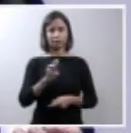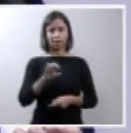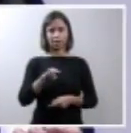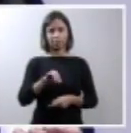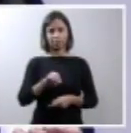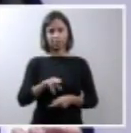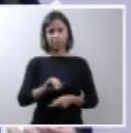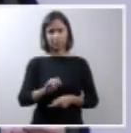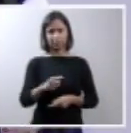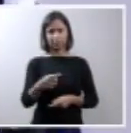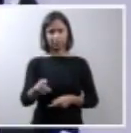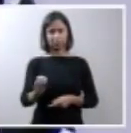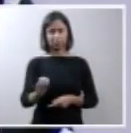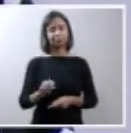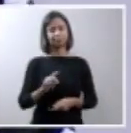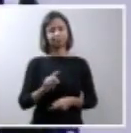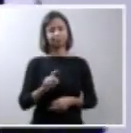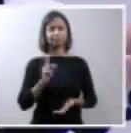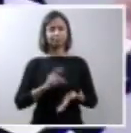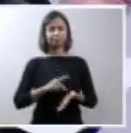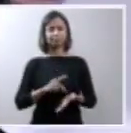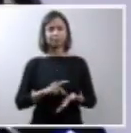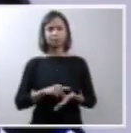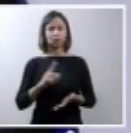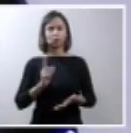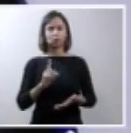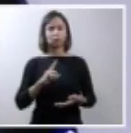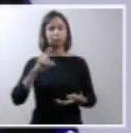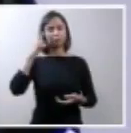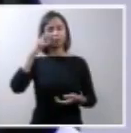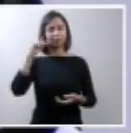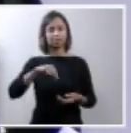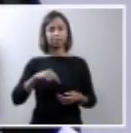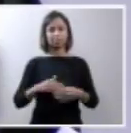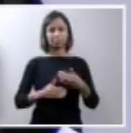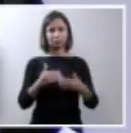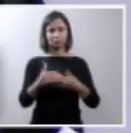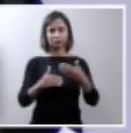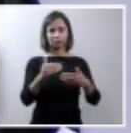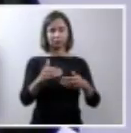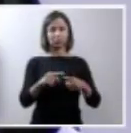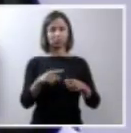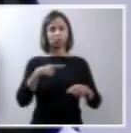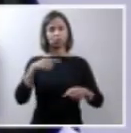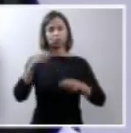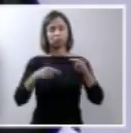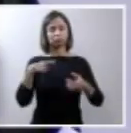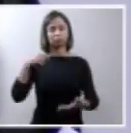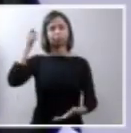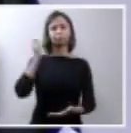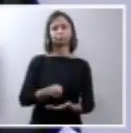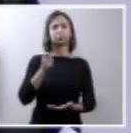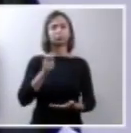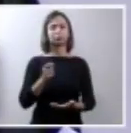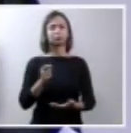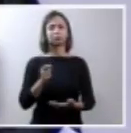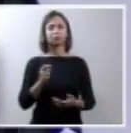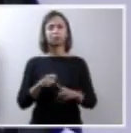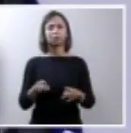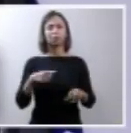e realmente não se cogita neste processo de um pronunciamento judicial que